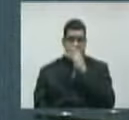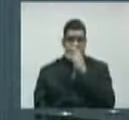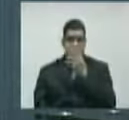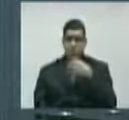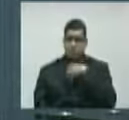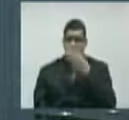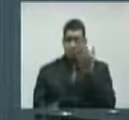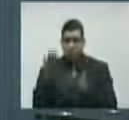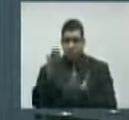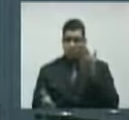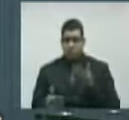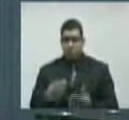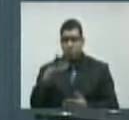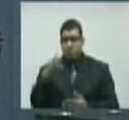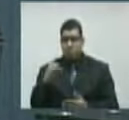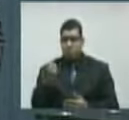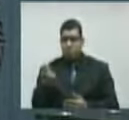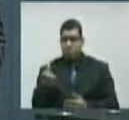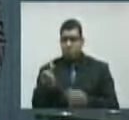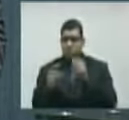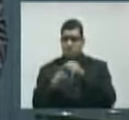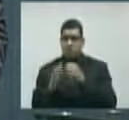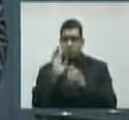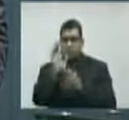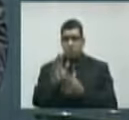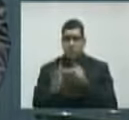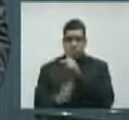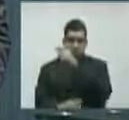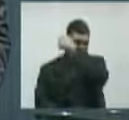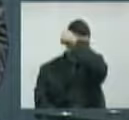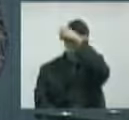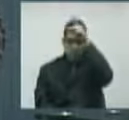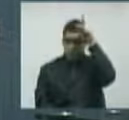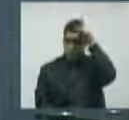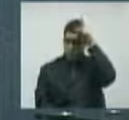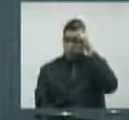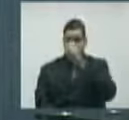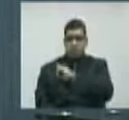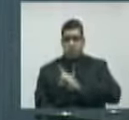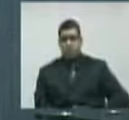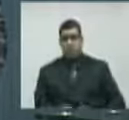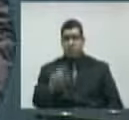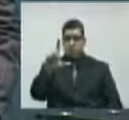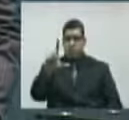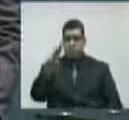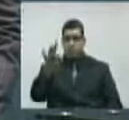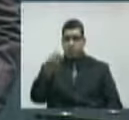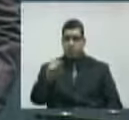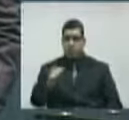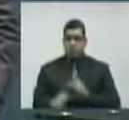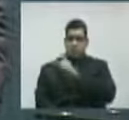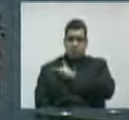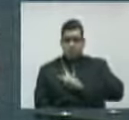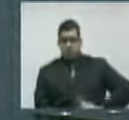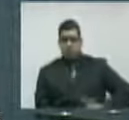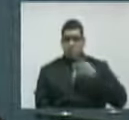nesse balanço de 30 meses à frente da Prefeitura de Manaus, deputado Luiz Castro, o